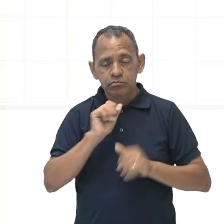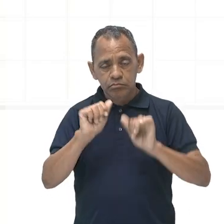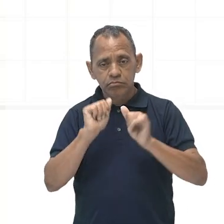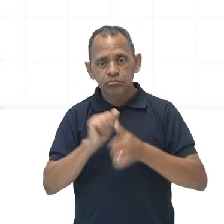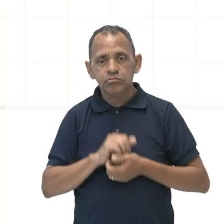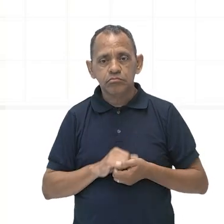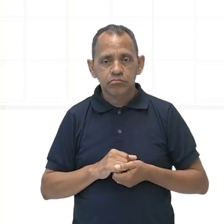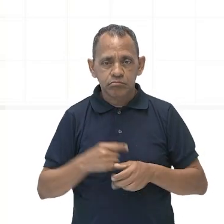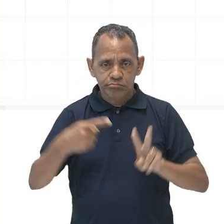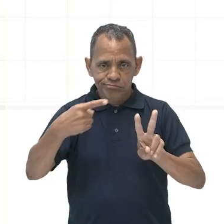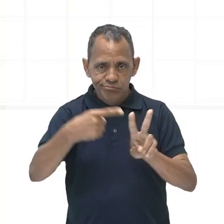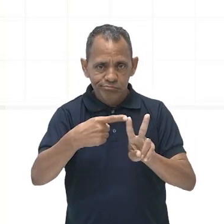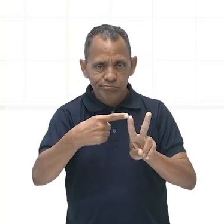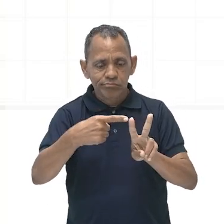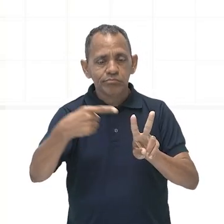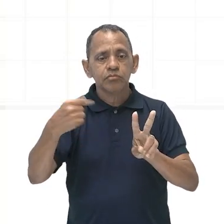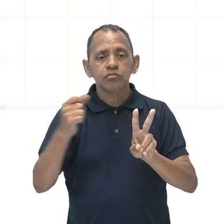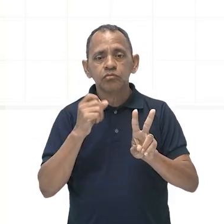sendo quem?